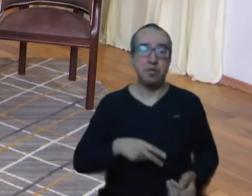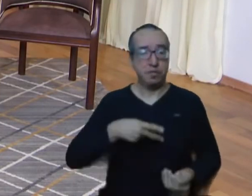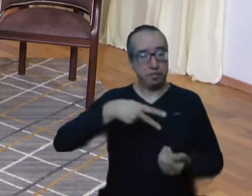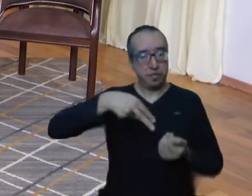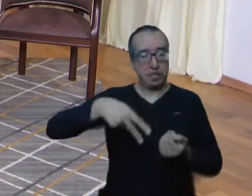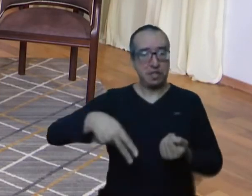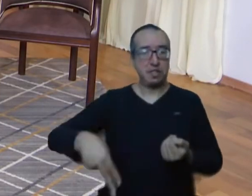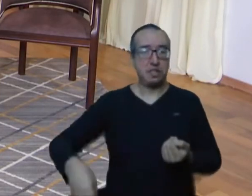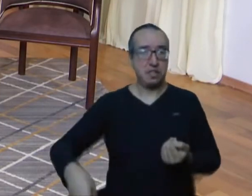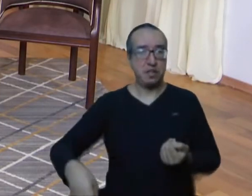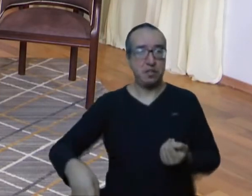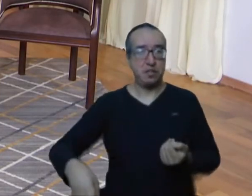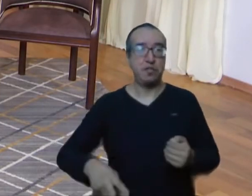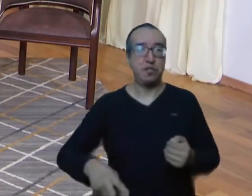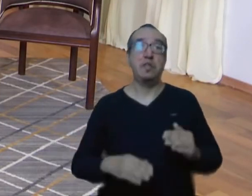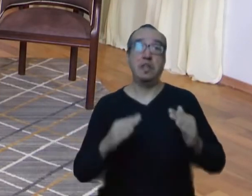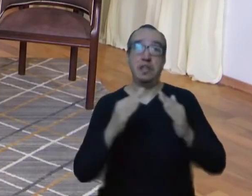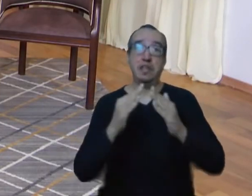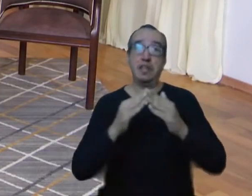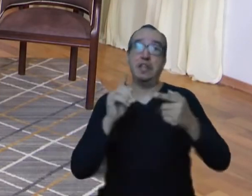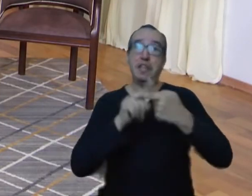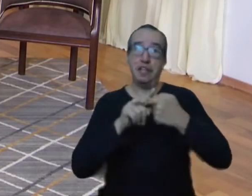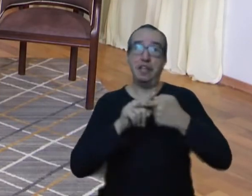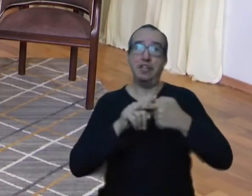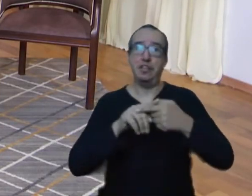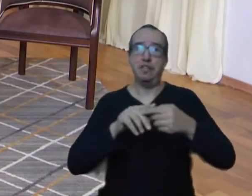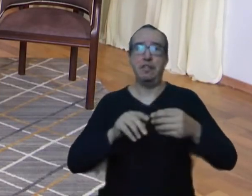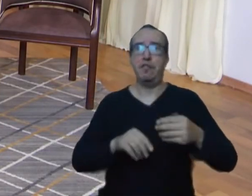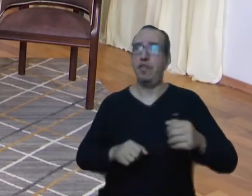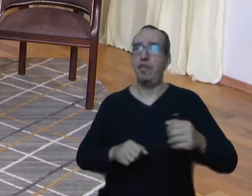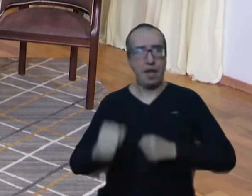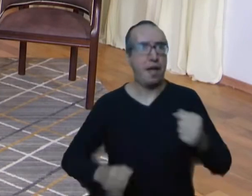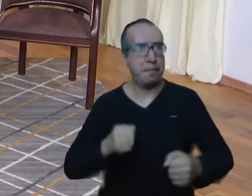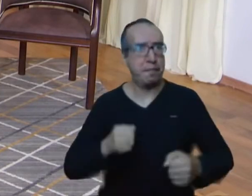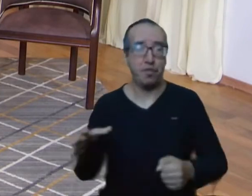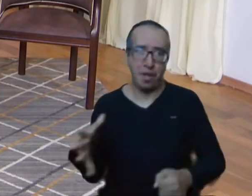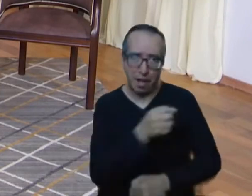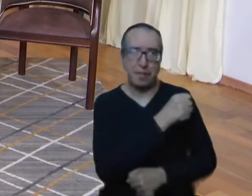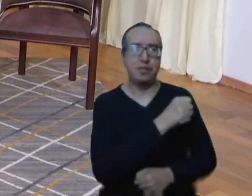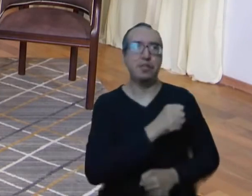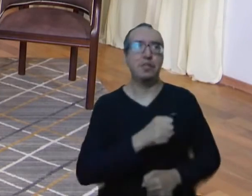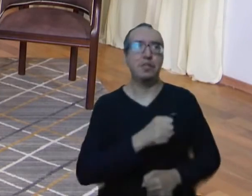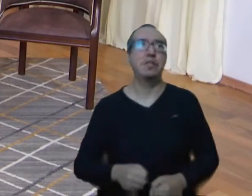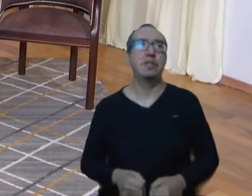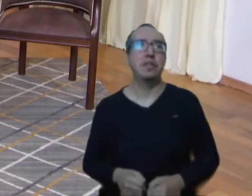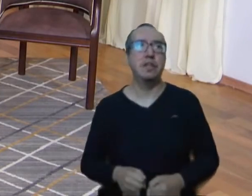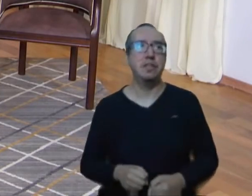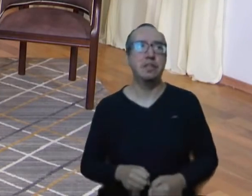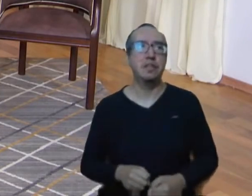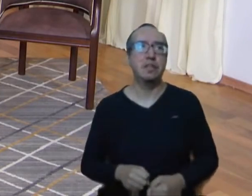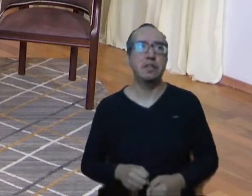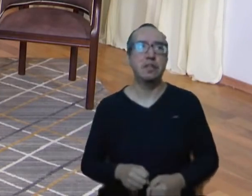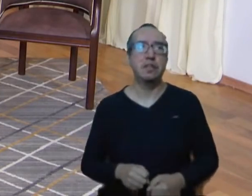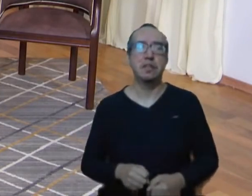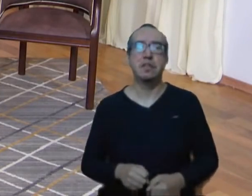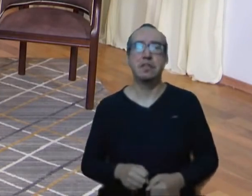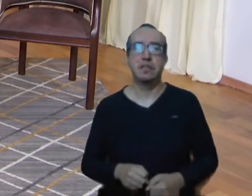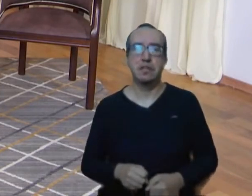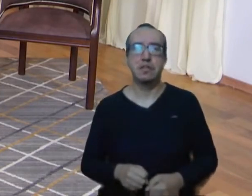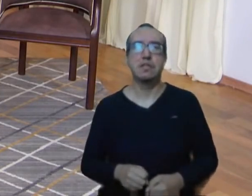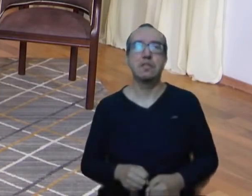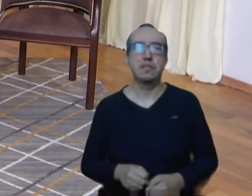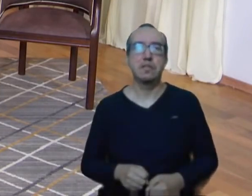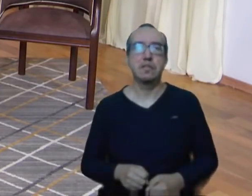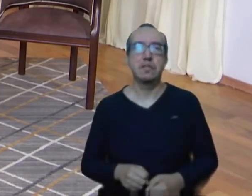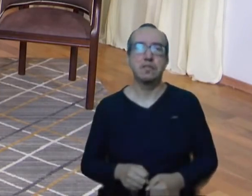a igreja desceu na frente. Uma igreja que fica dependendo de pastor, de obreiro, para